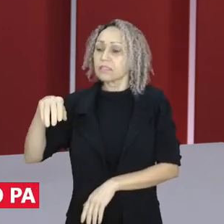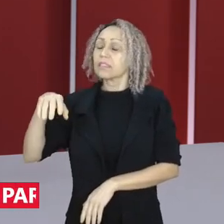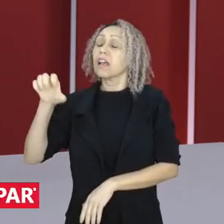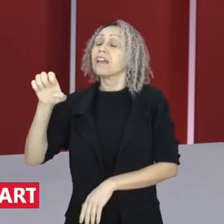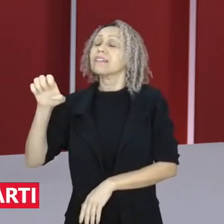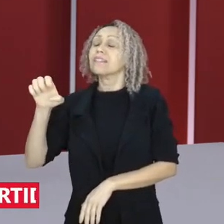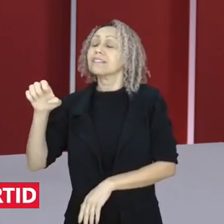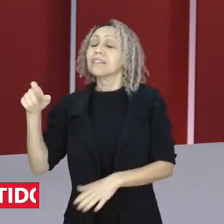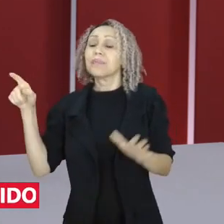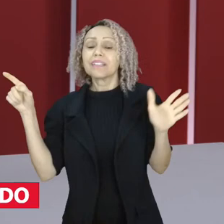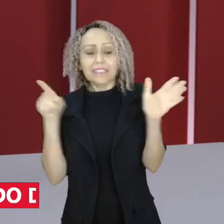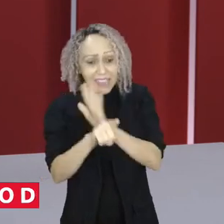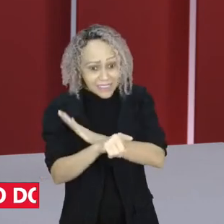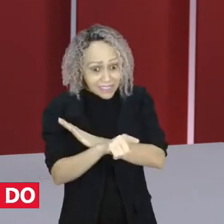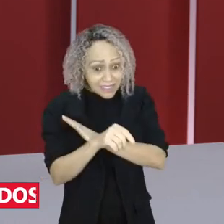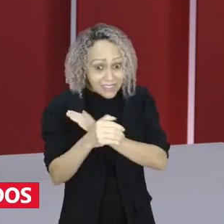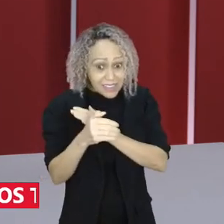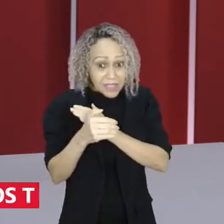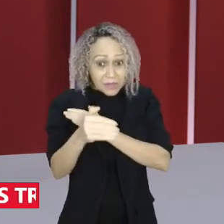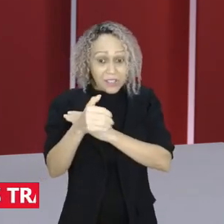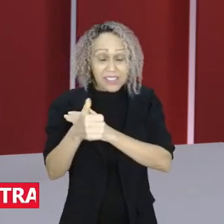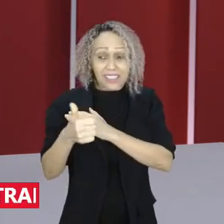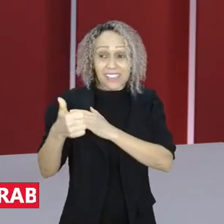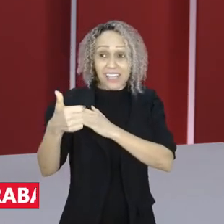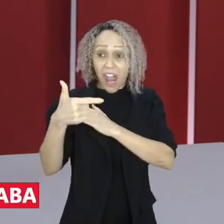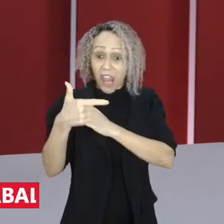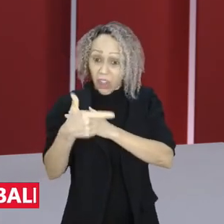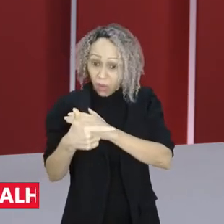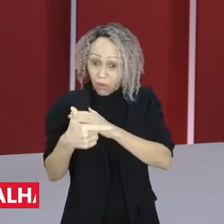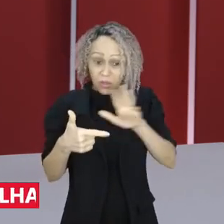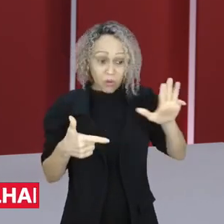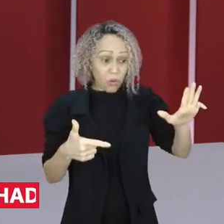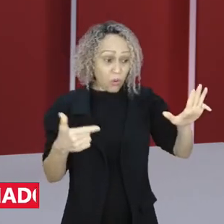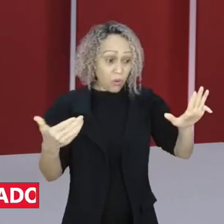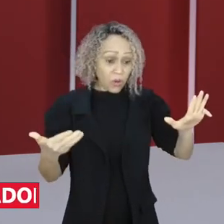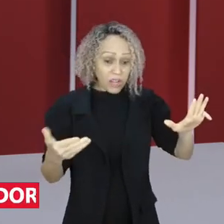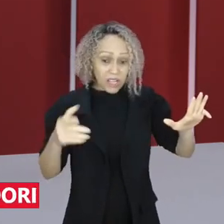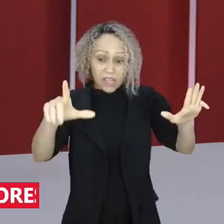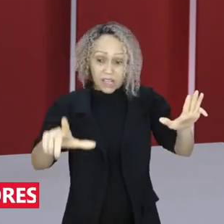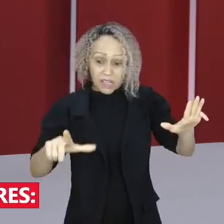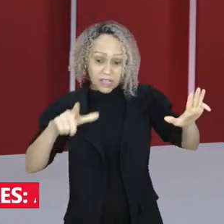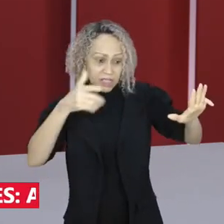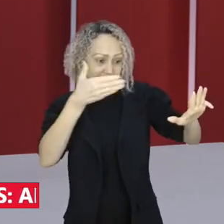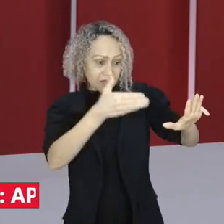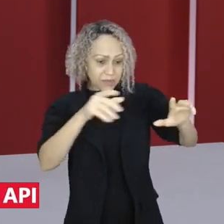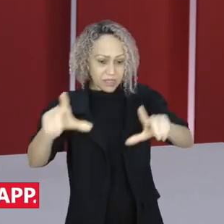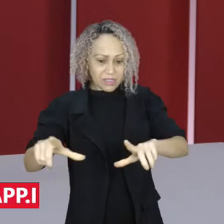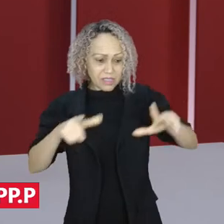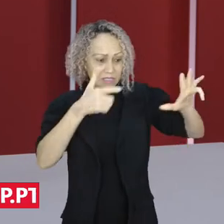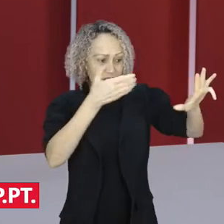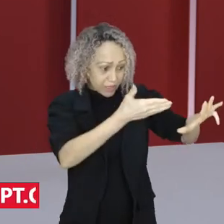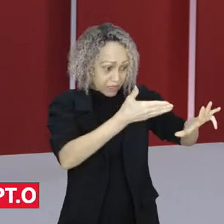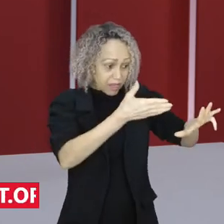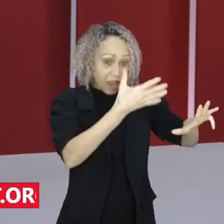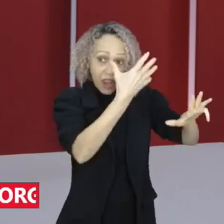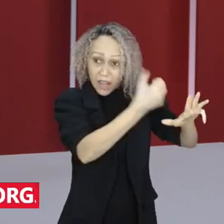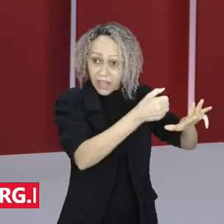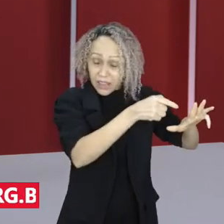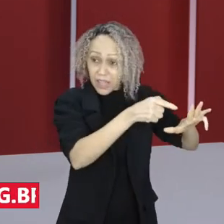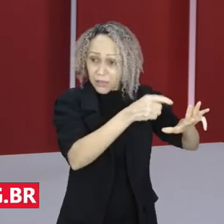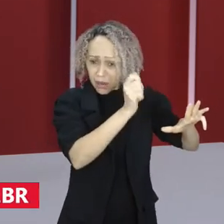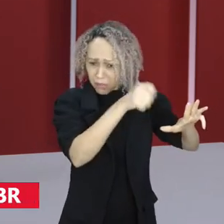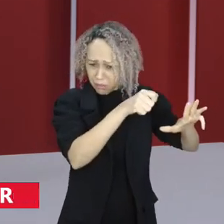pode subir assumir a presidência não é só dia primeiro mais dia 12 com a diplomação já tá garantida a posse do presidente Lula